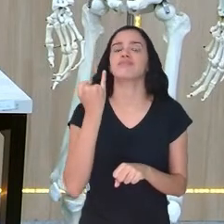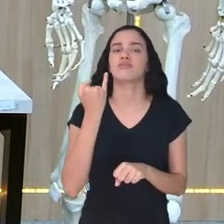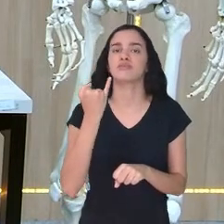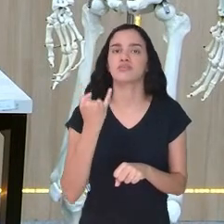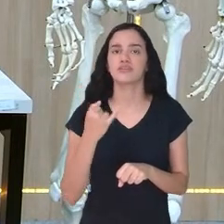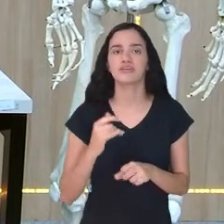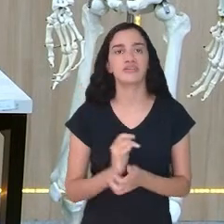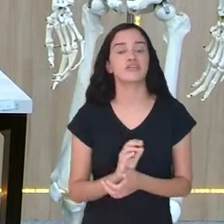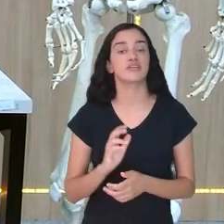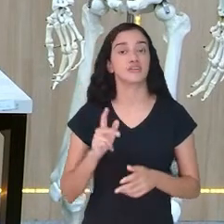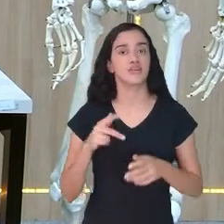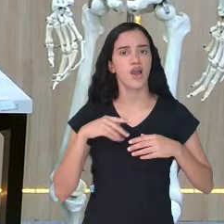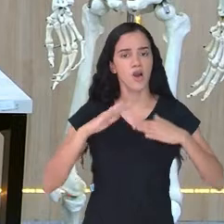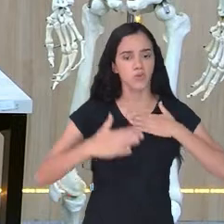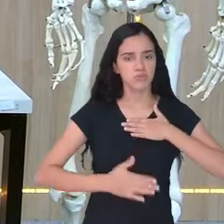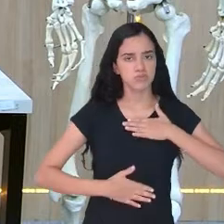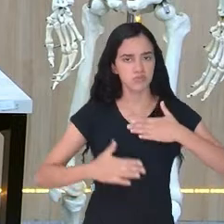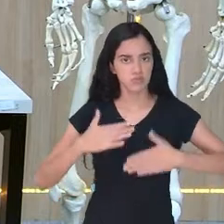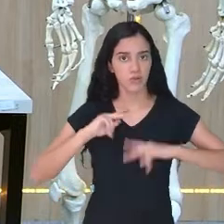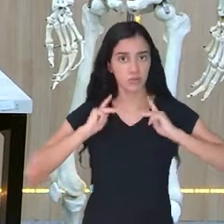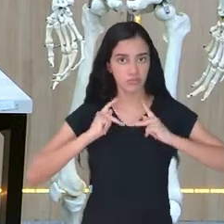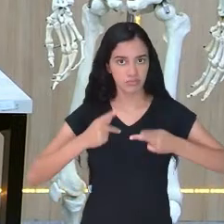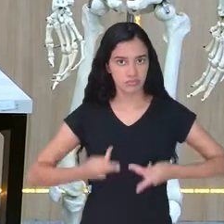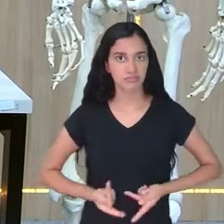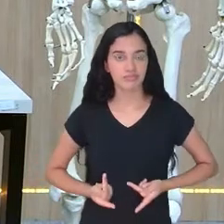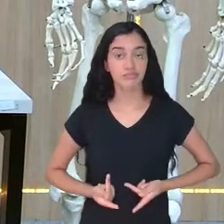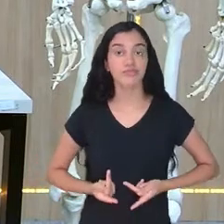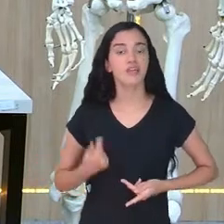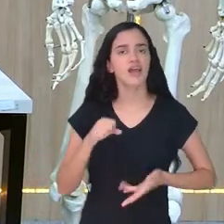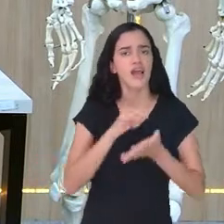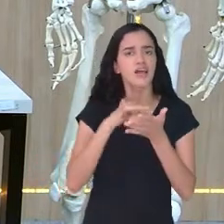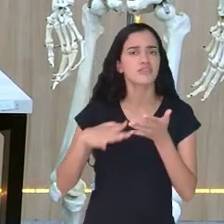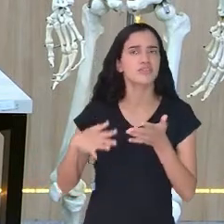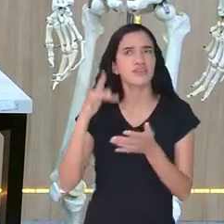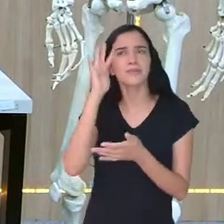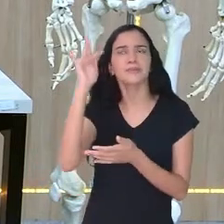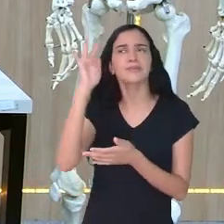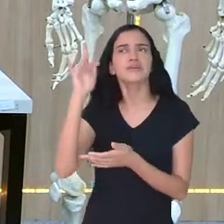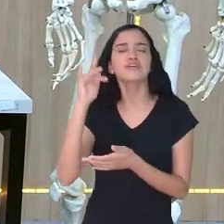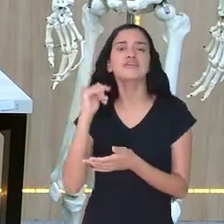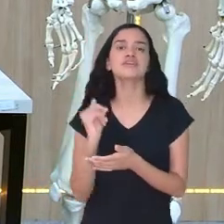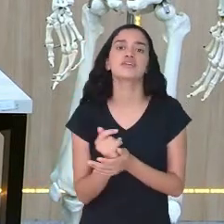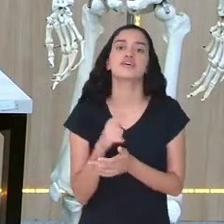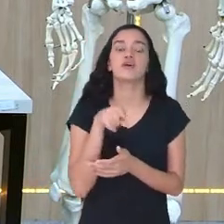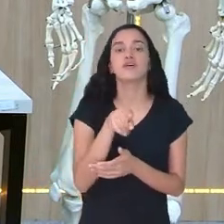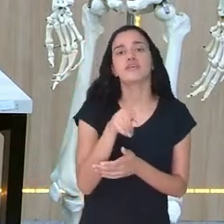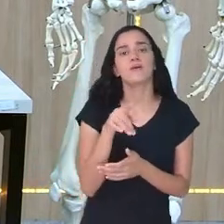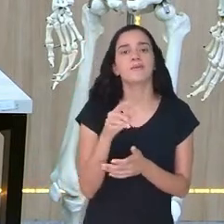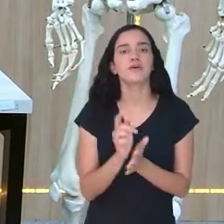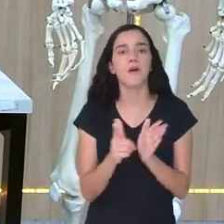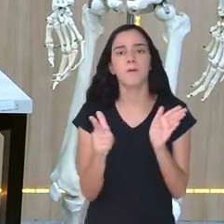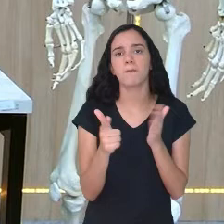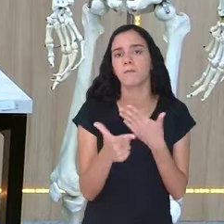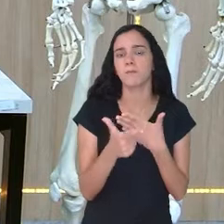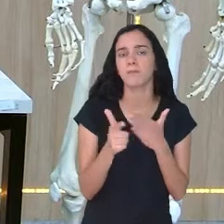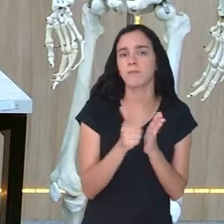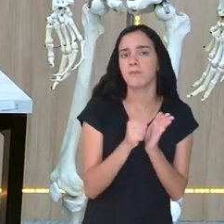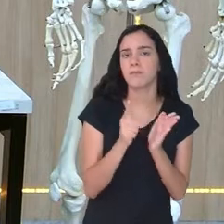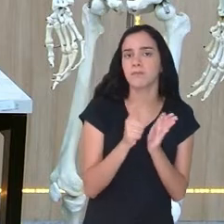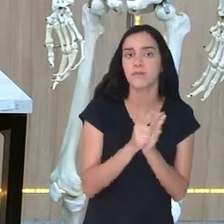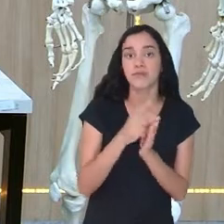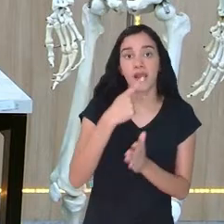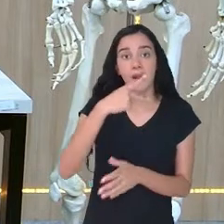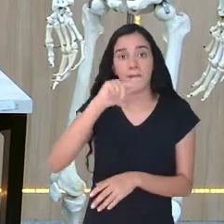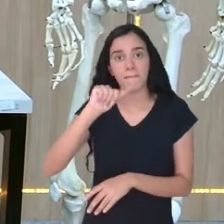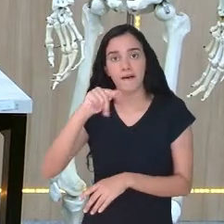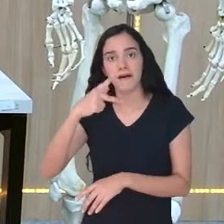que a nossa espécie entre em extinção. E aqui vem a tarefinha. Imagina que você vai pegar um papelão aí no mercadinho perto da sua casa